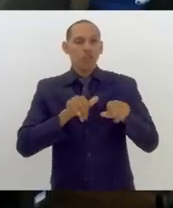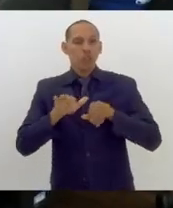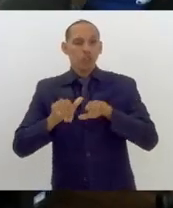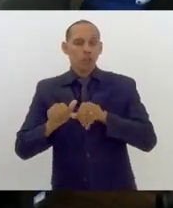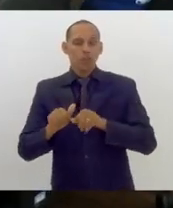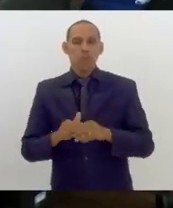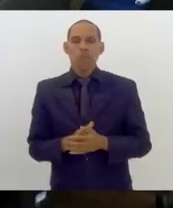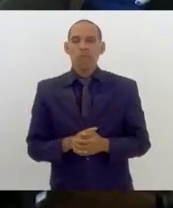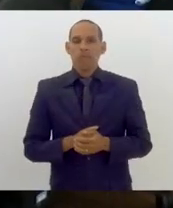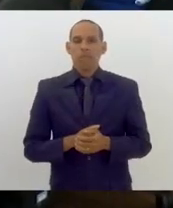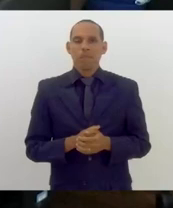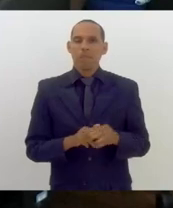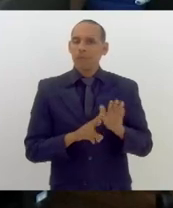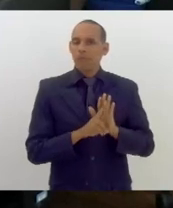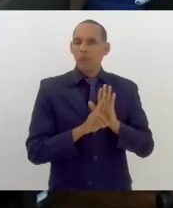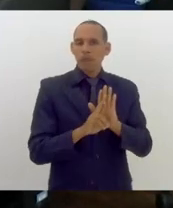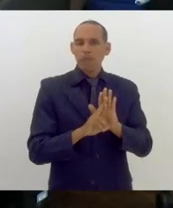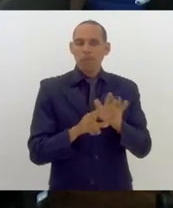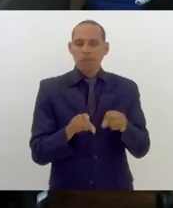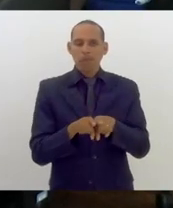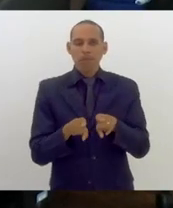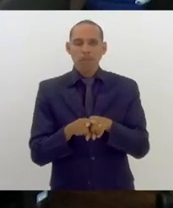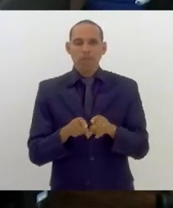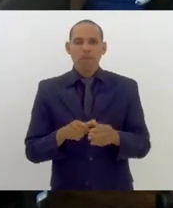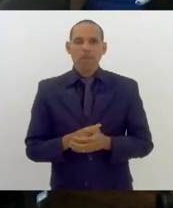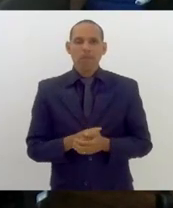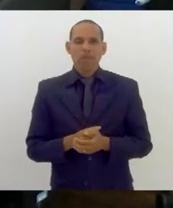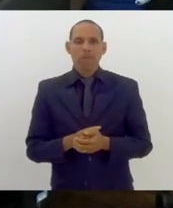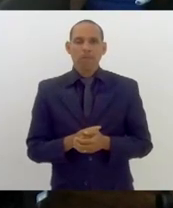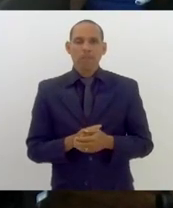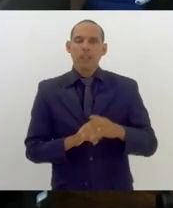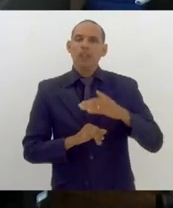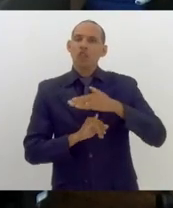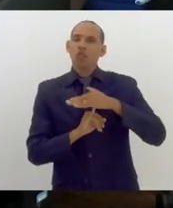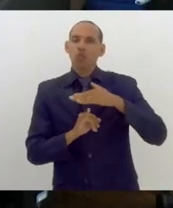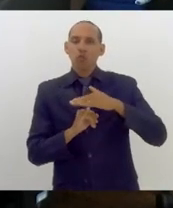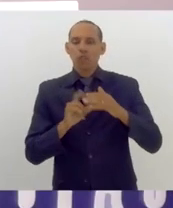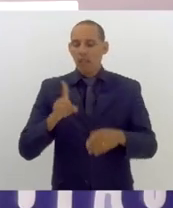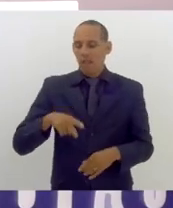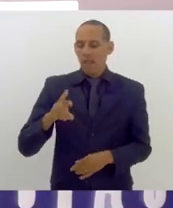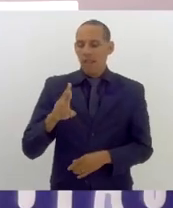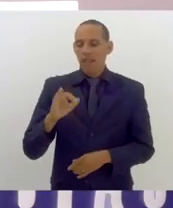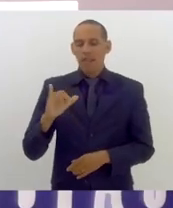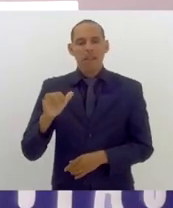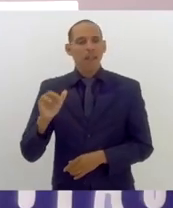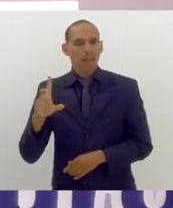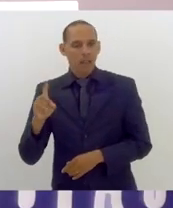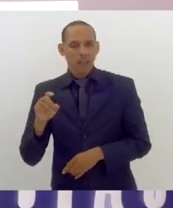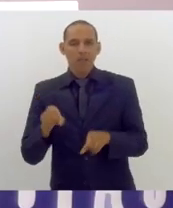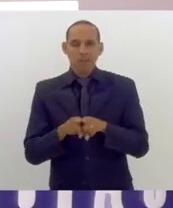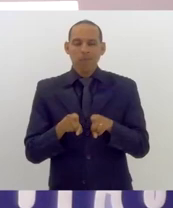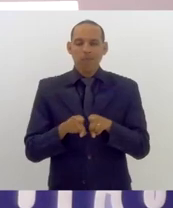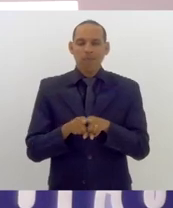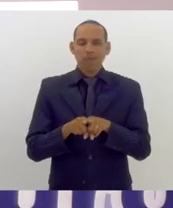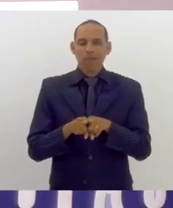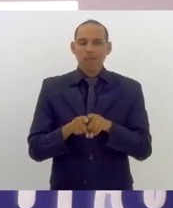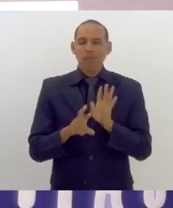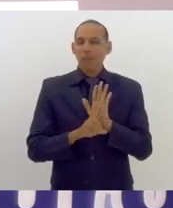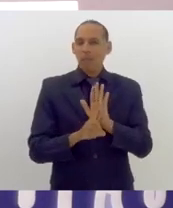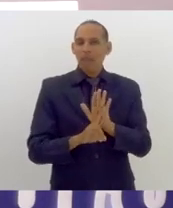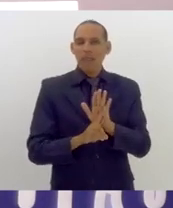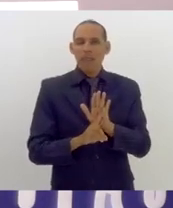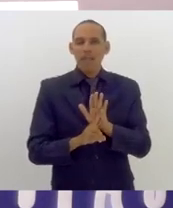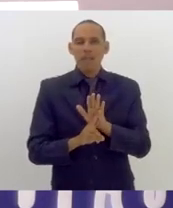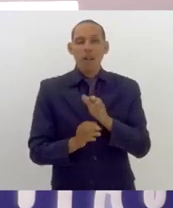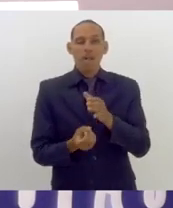é uma representação também institucional que é o Ricardo que é representante da